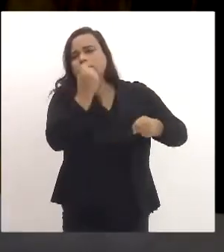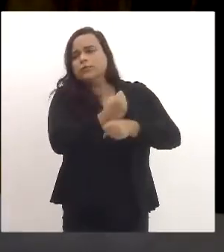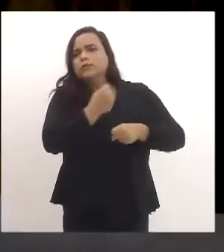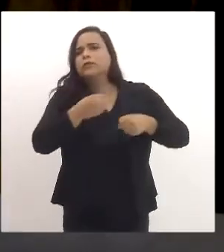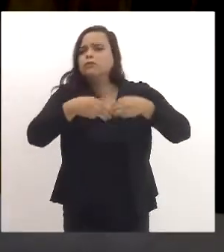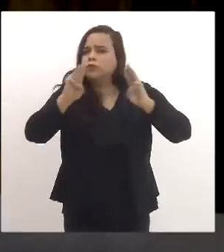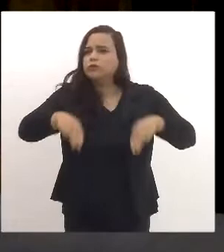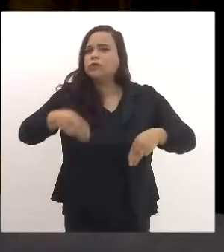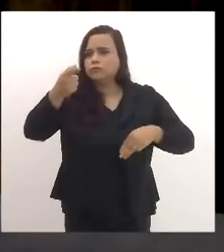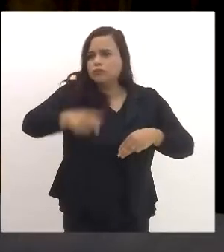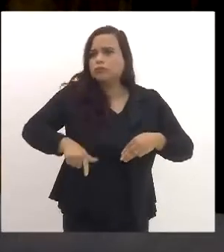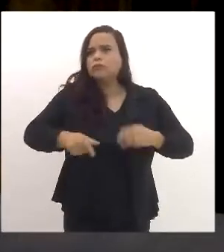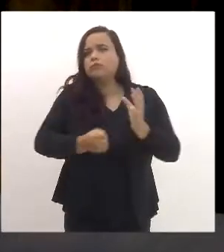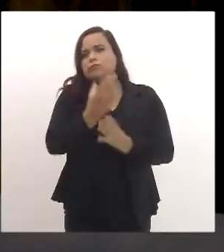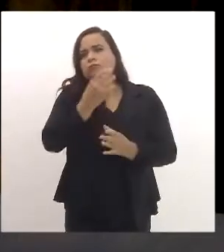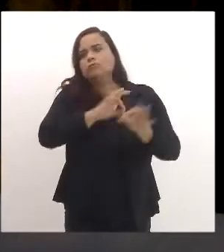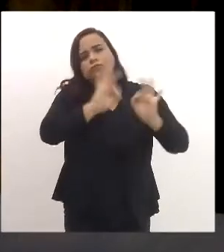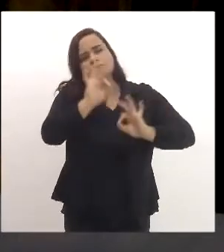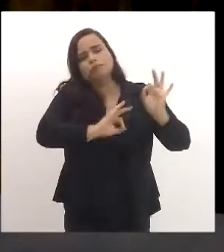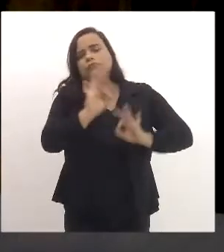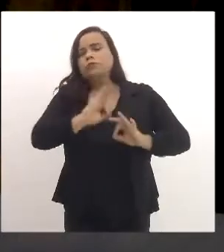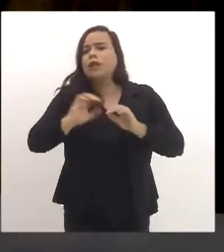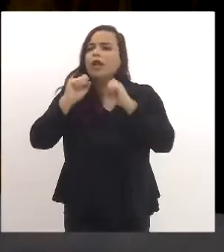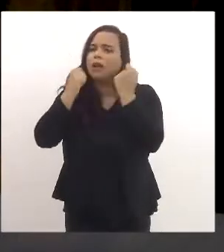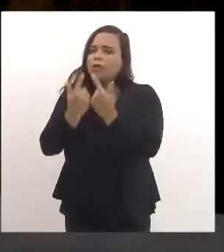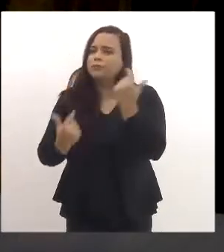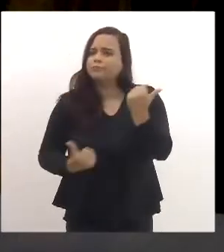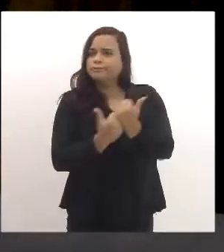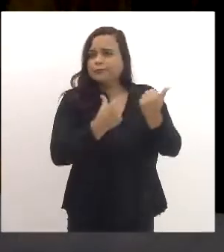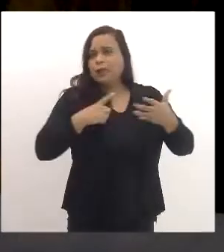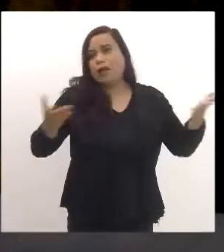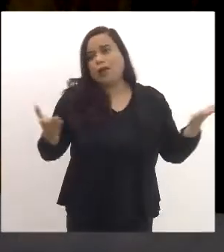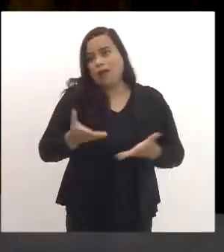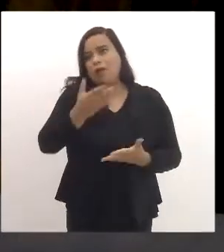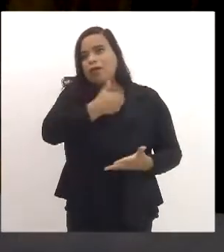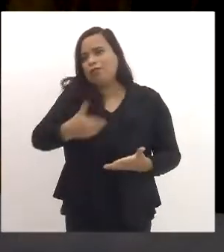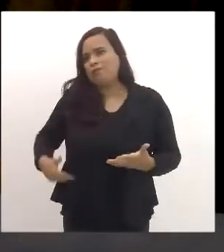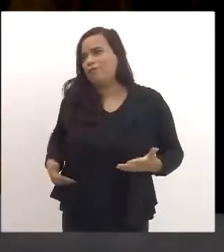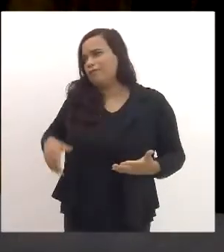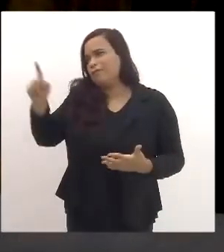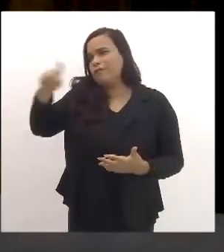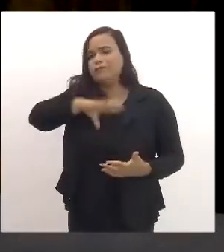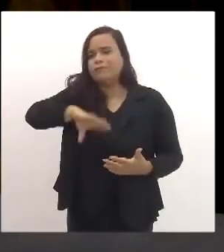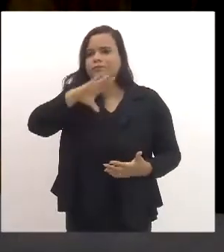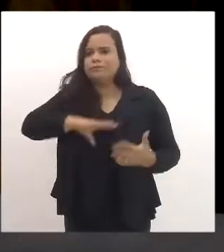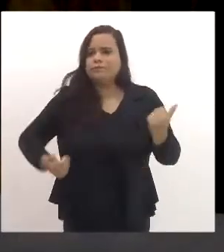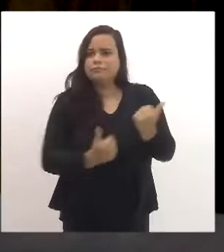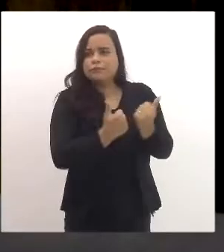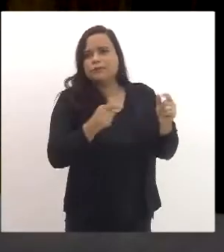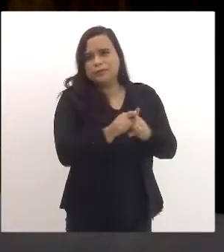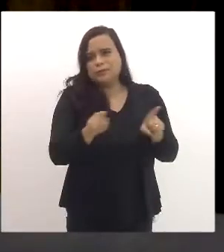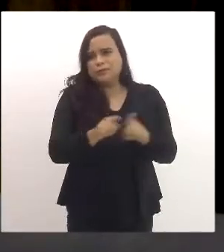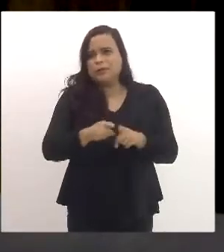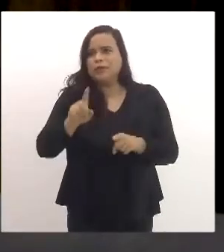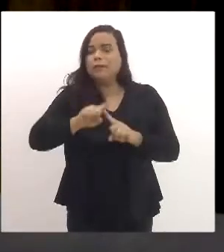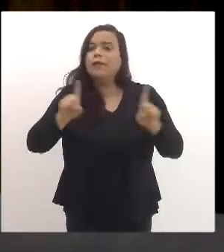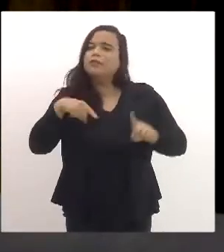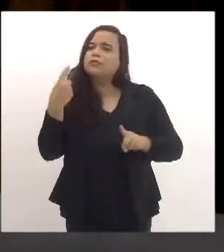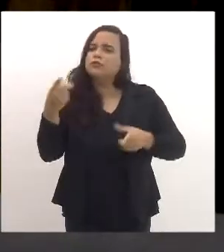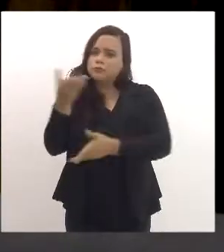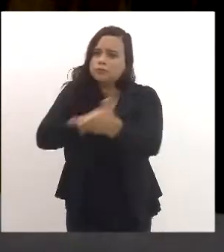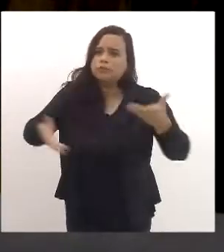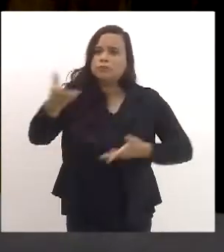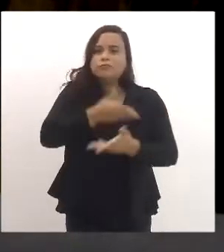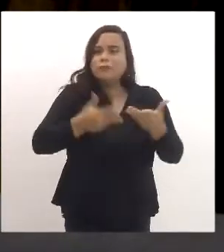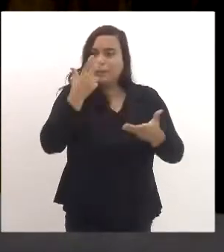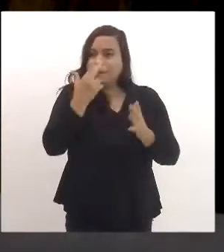com o apoio da Alerj e agora com o apoio do governo português, mas as nossas colaborações ultrapassam